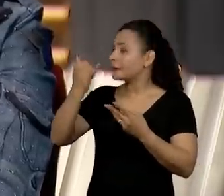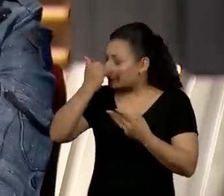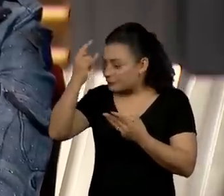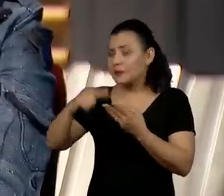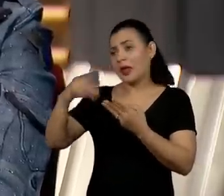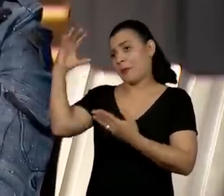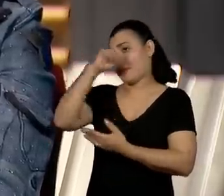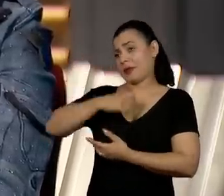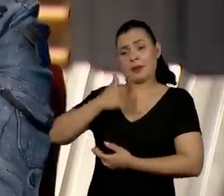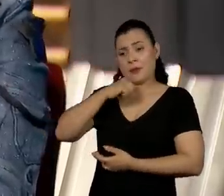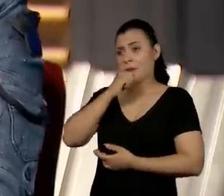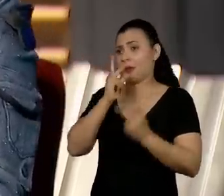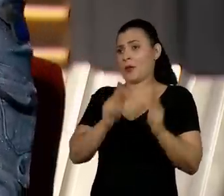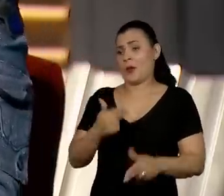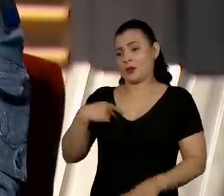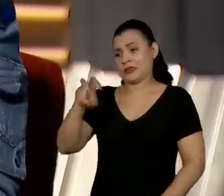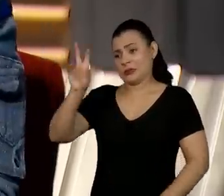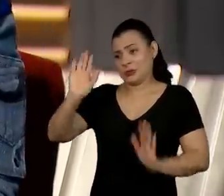aprendi com a minha mãe